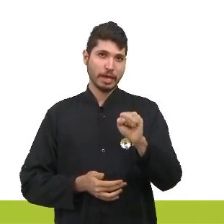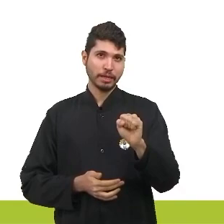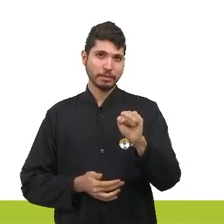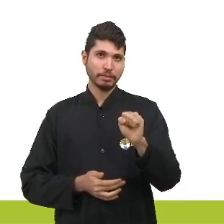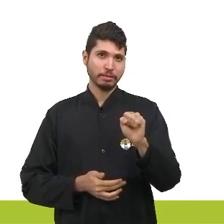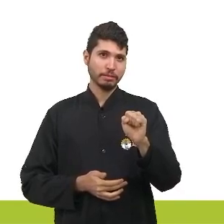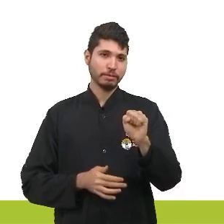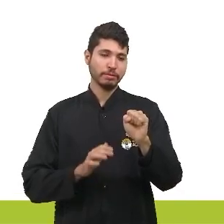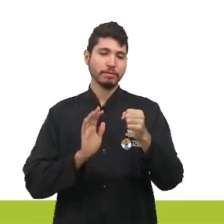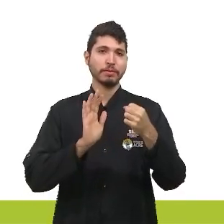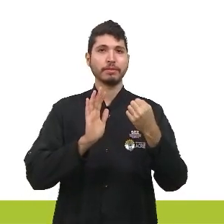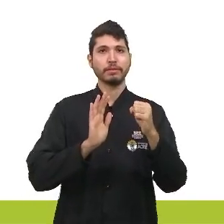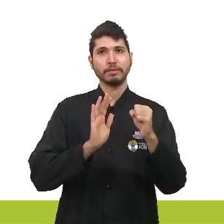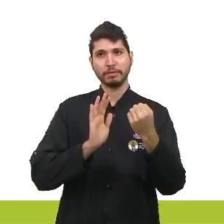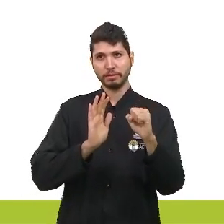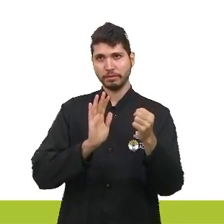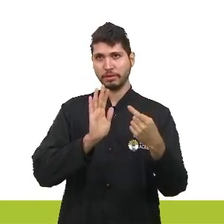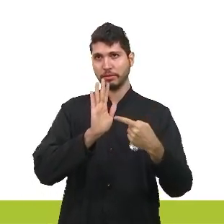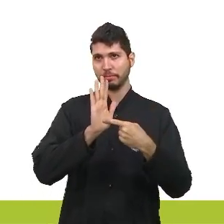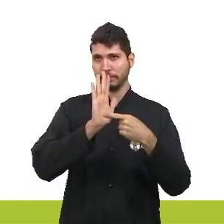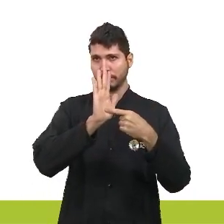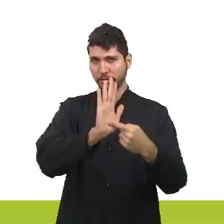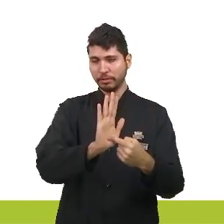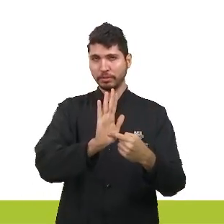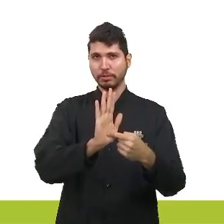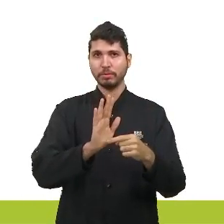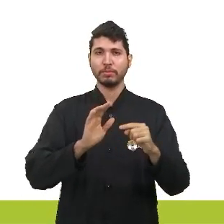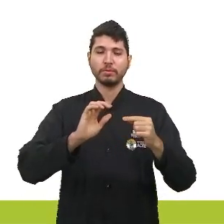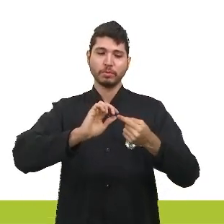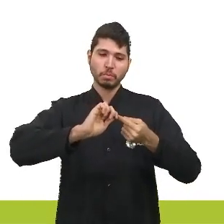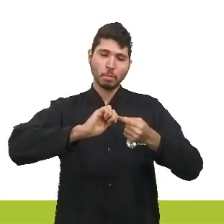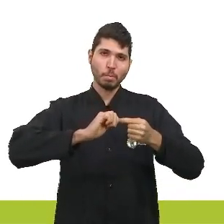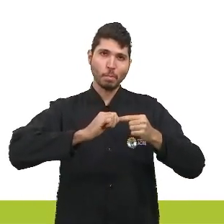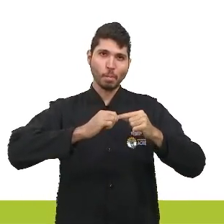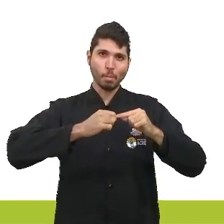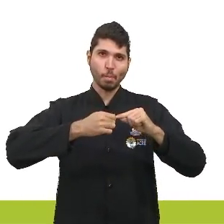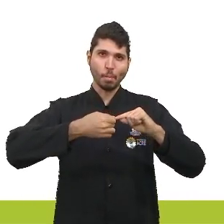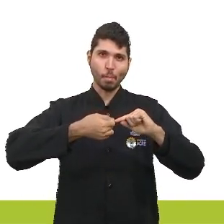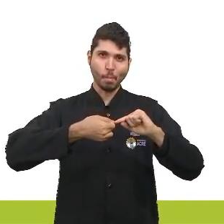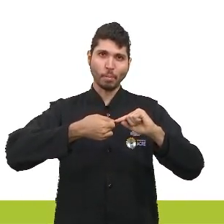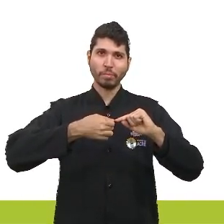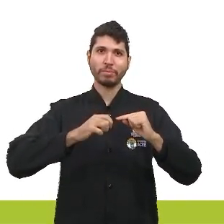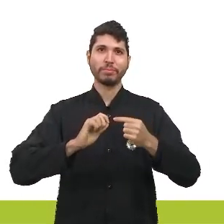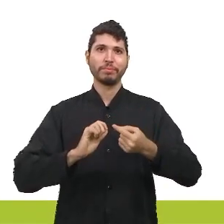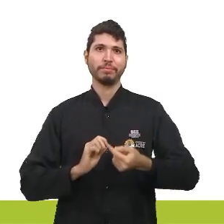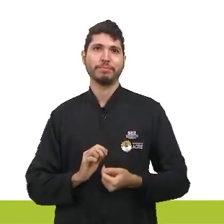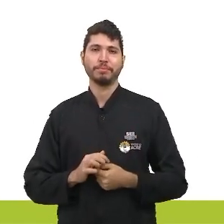Mais 7, e vou colocar um N aqui, para não apontados.